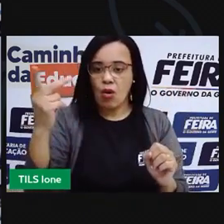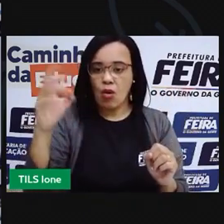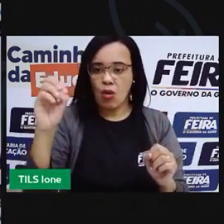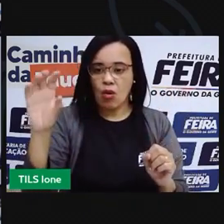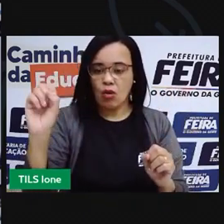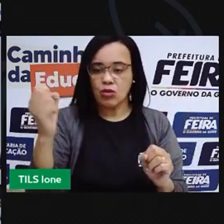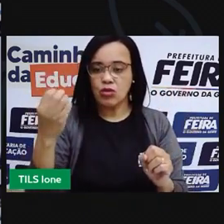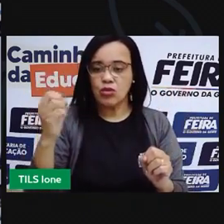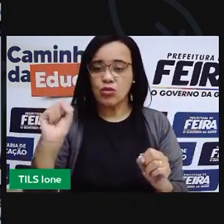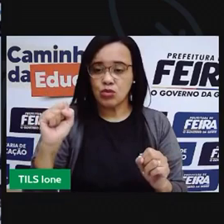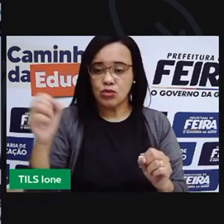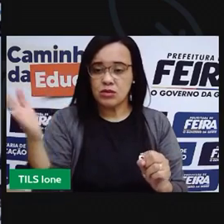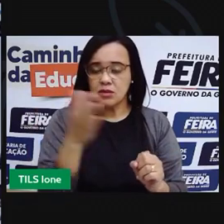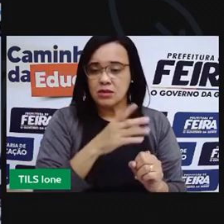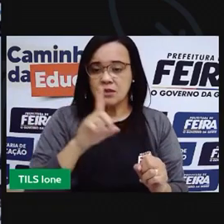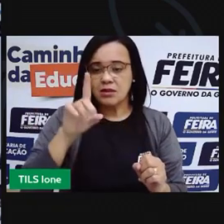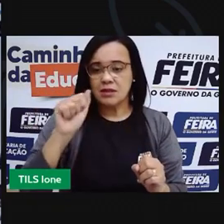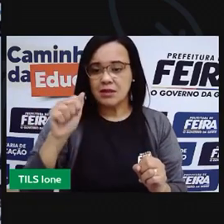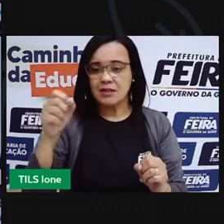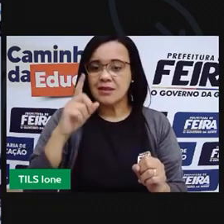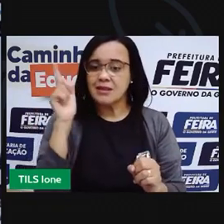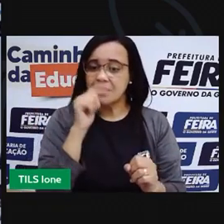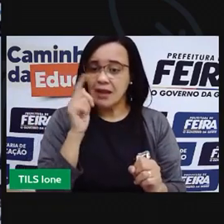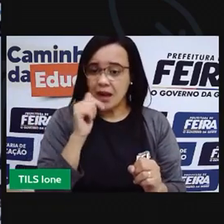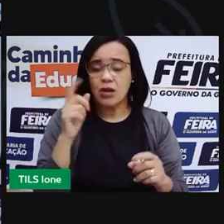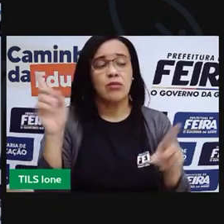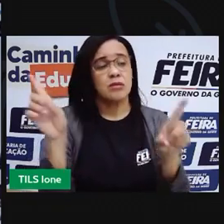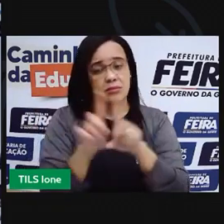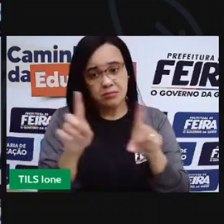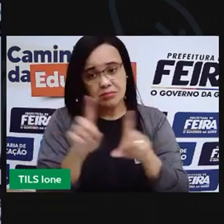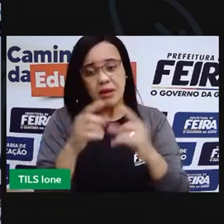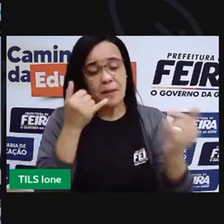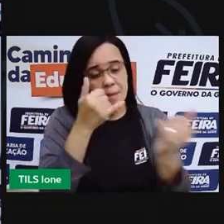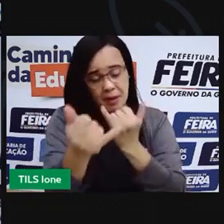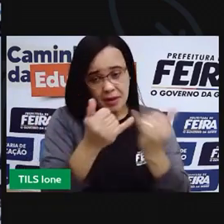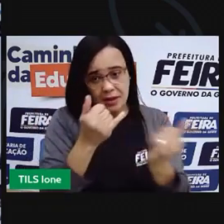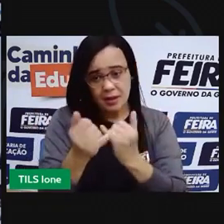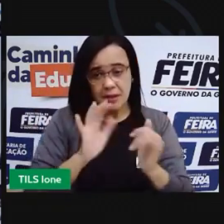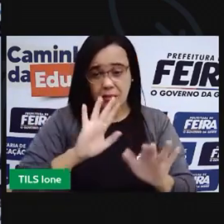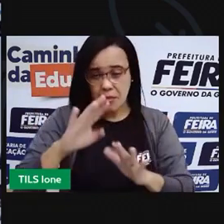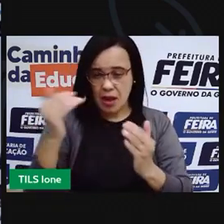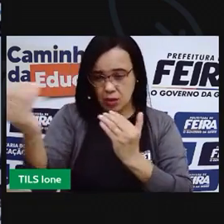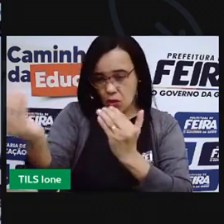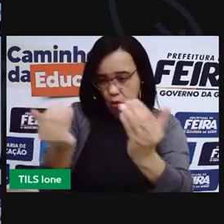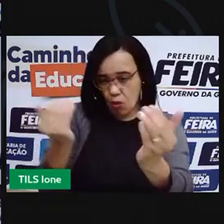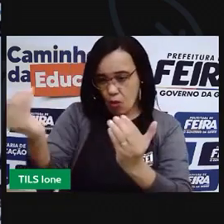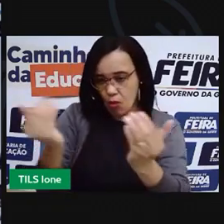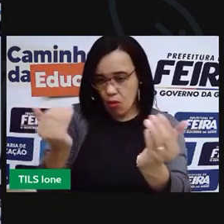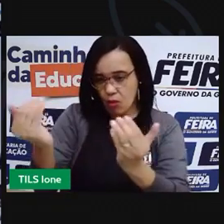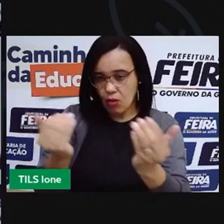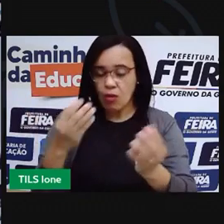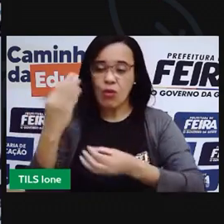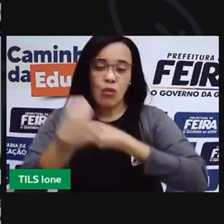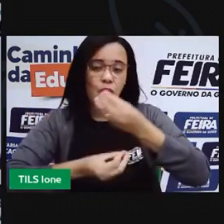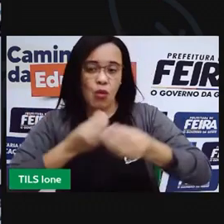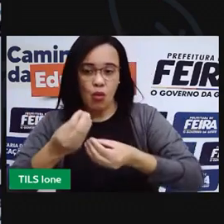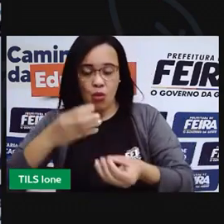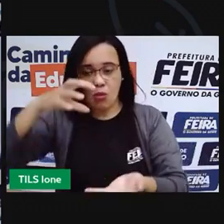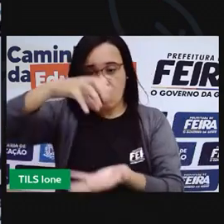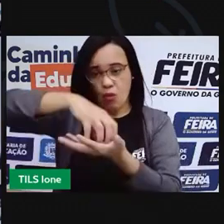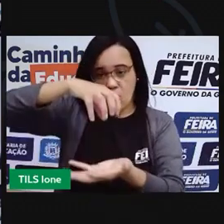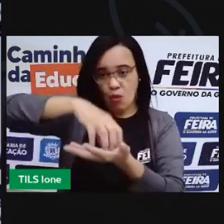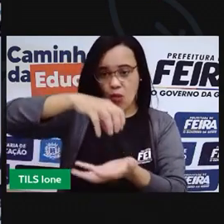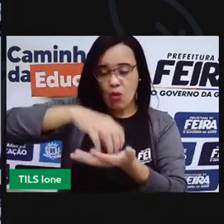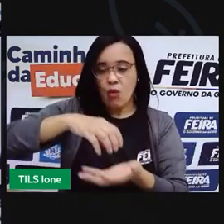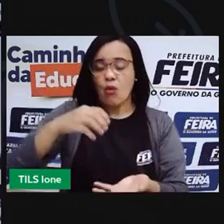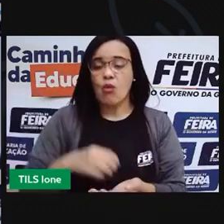também já é parecido, mas quando a gente coloca comparando com a sede do mercado municipal,